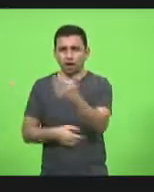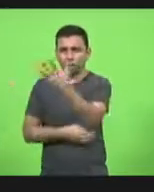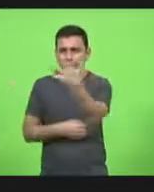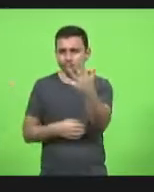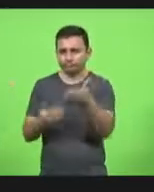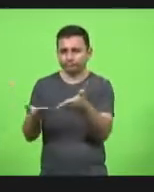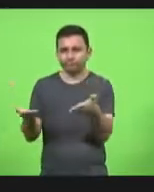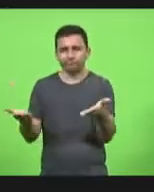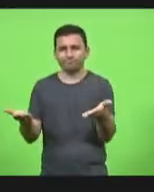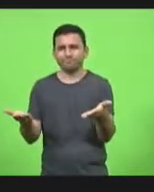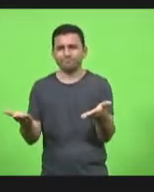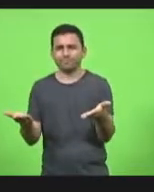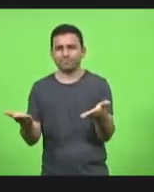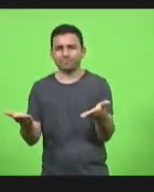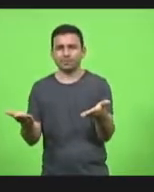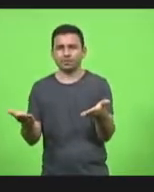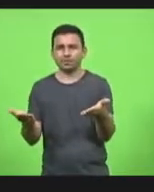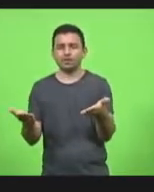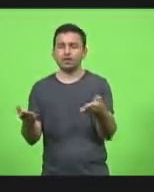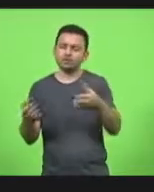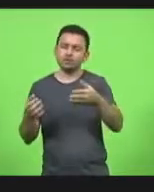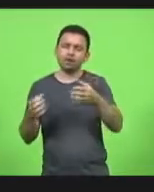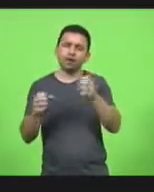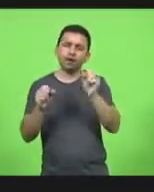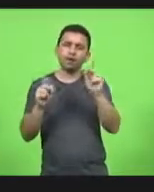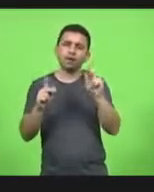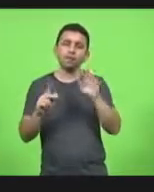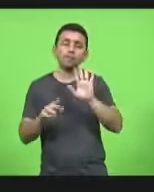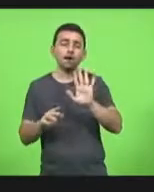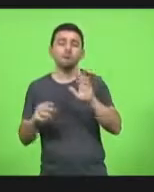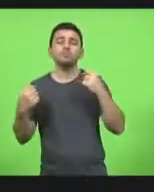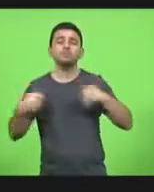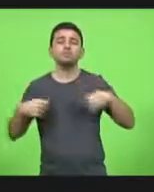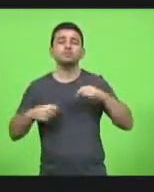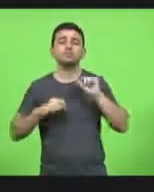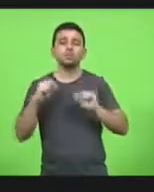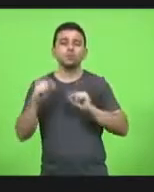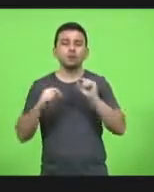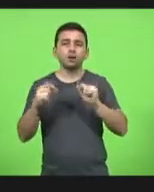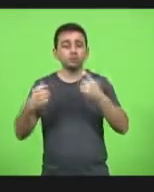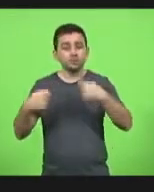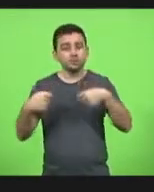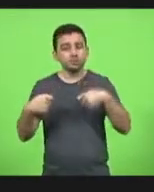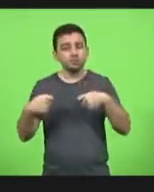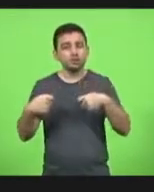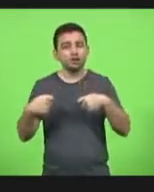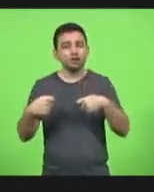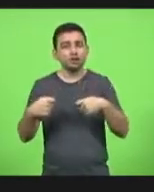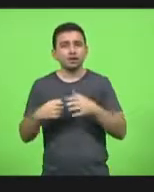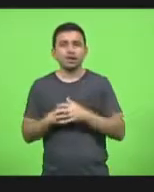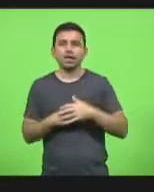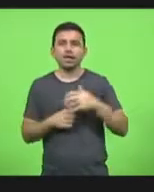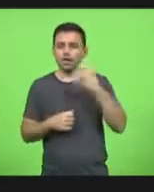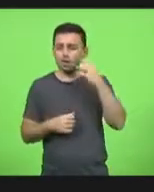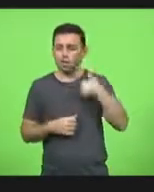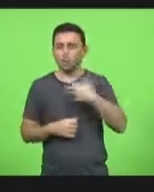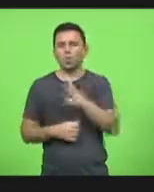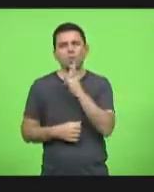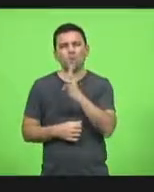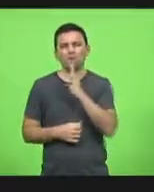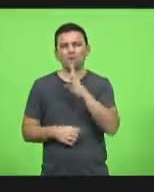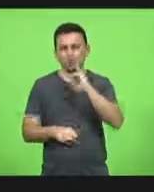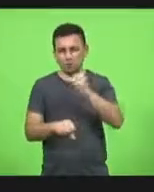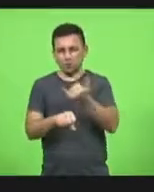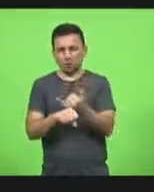está contestando isso aqui. Mas por que não faz essa reintegração de posse? E eu conheço Joinville palmo a palmo,